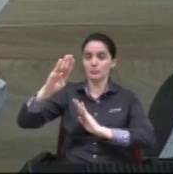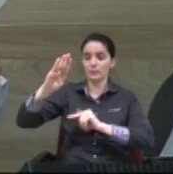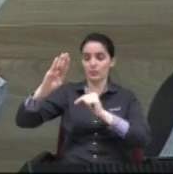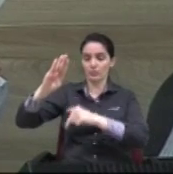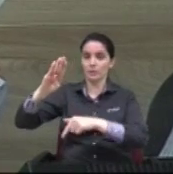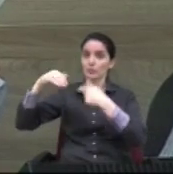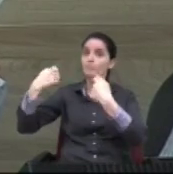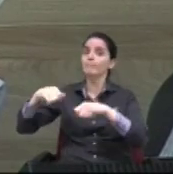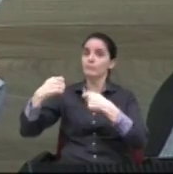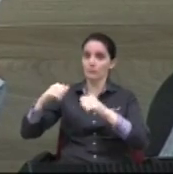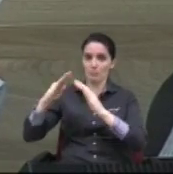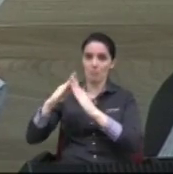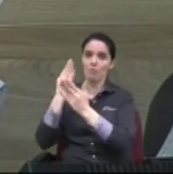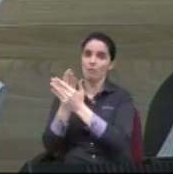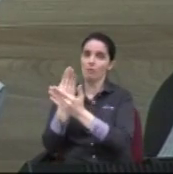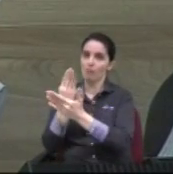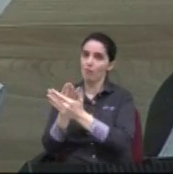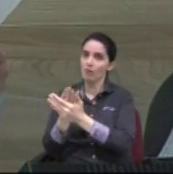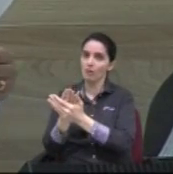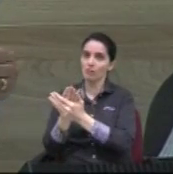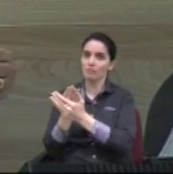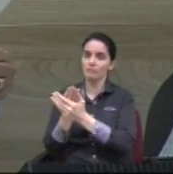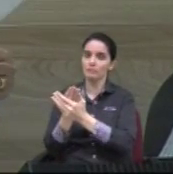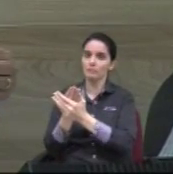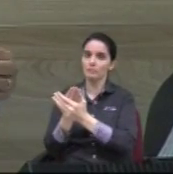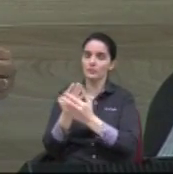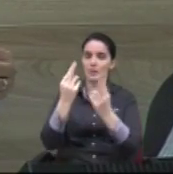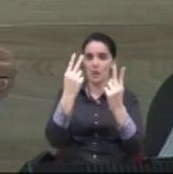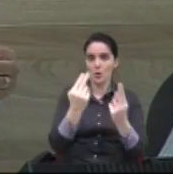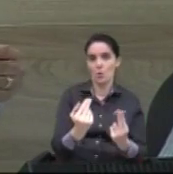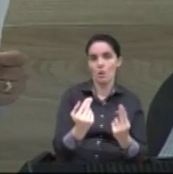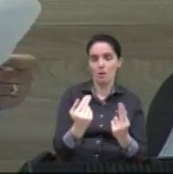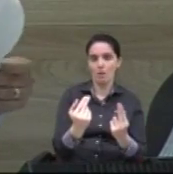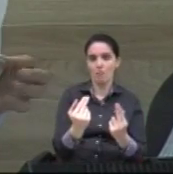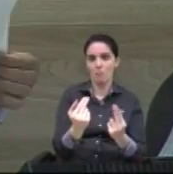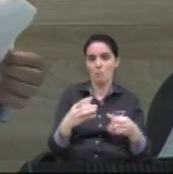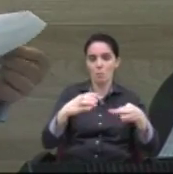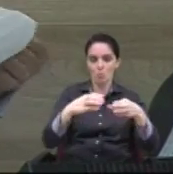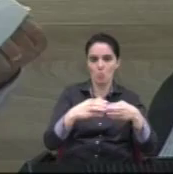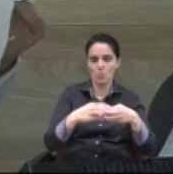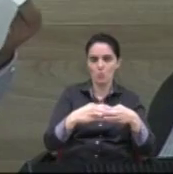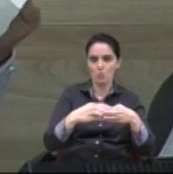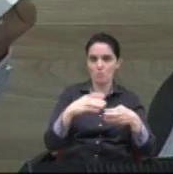município, conforme o próprio parecer da coordenadoria.